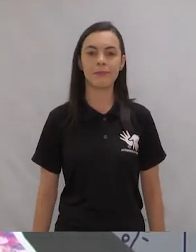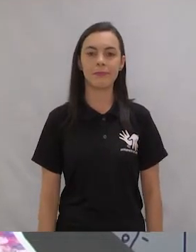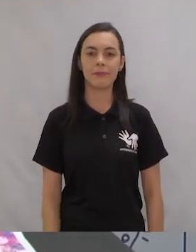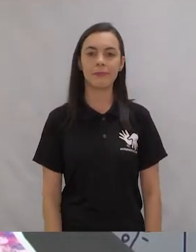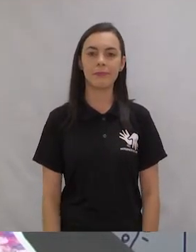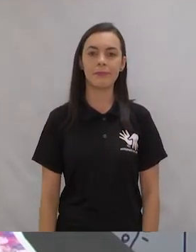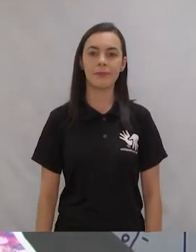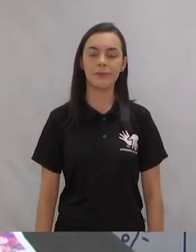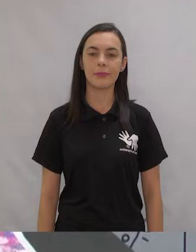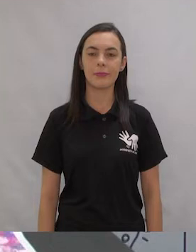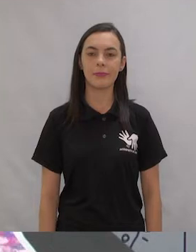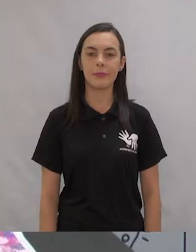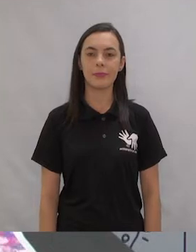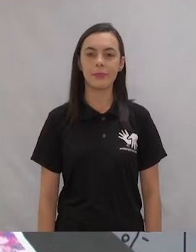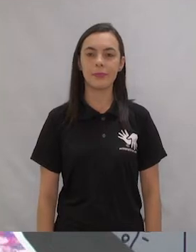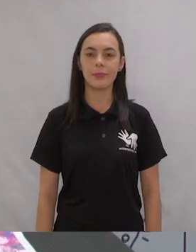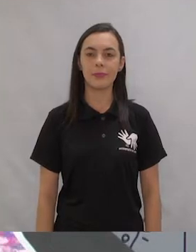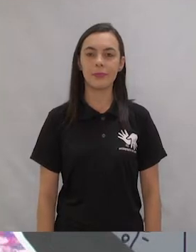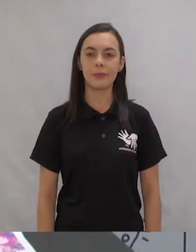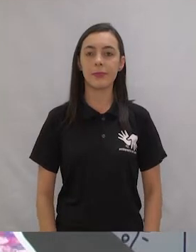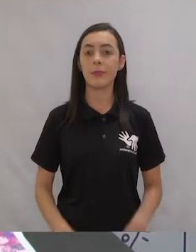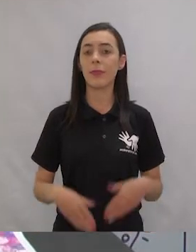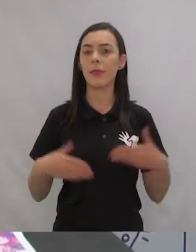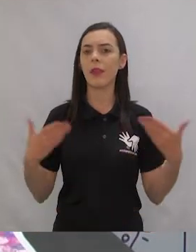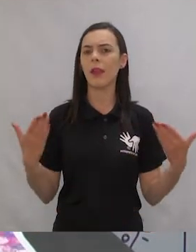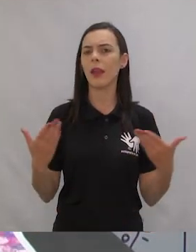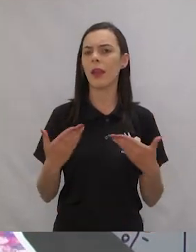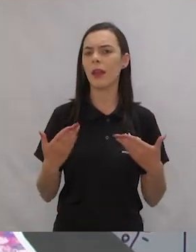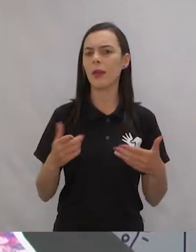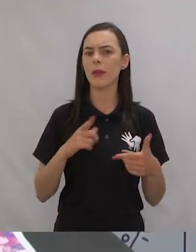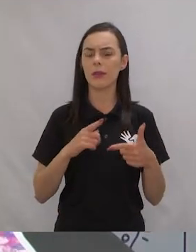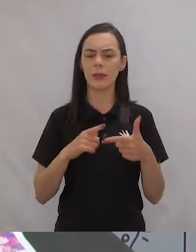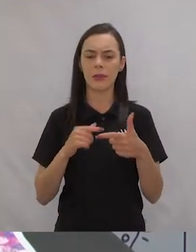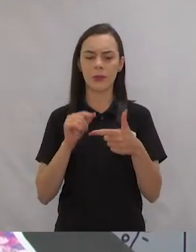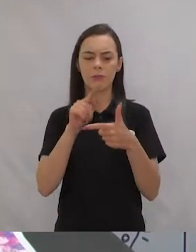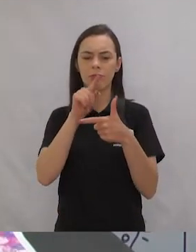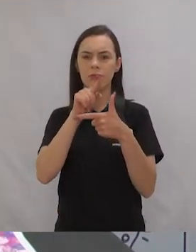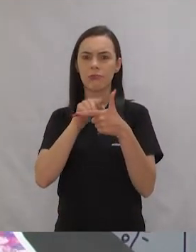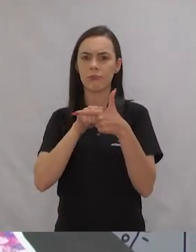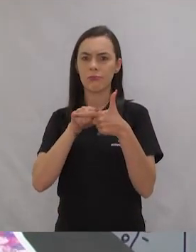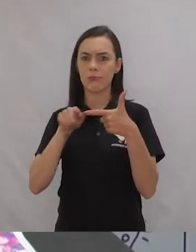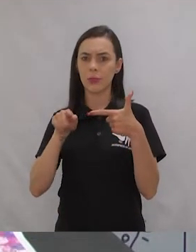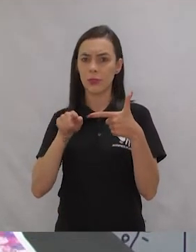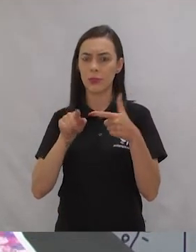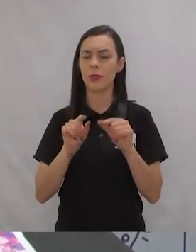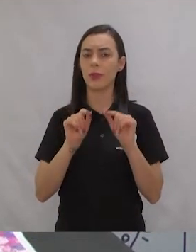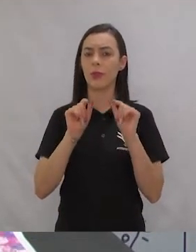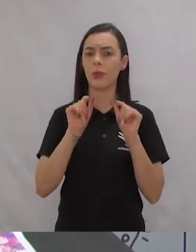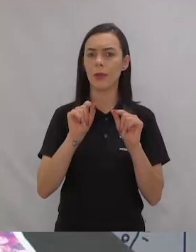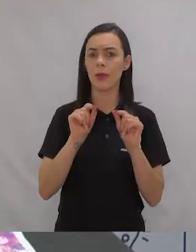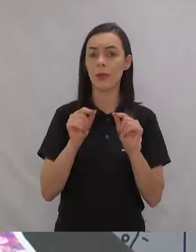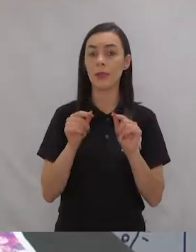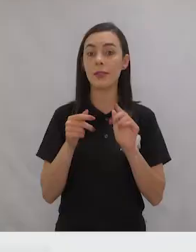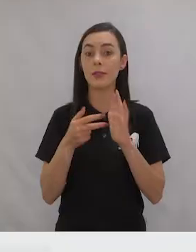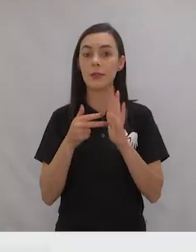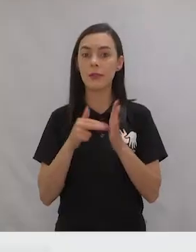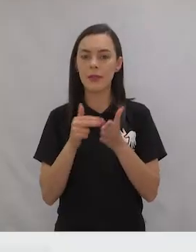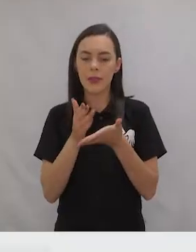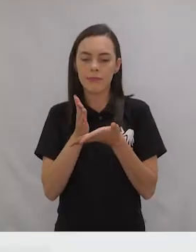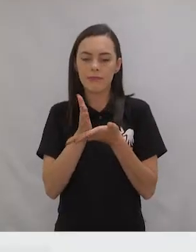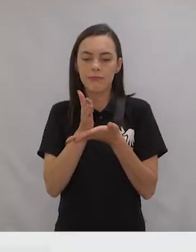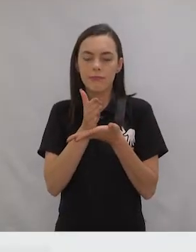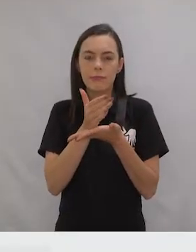certo? Agora, vamos para a divisão. Significa repartir